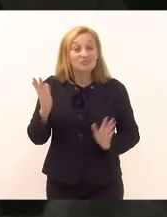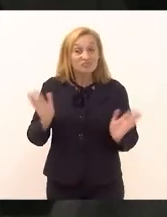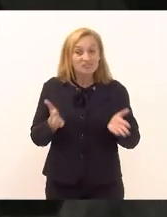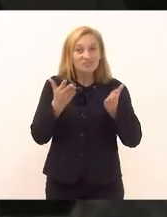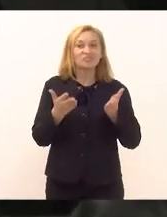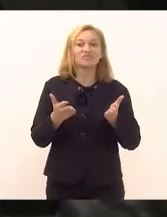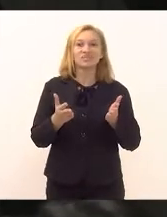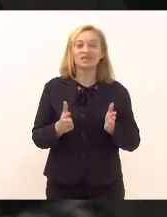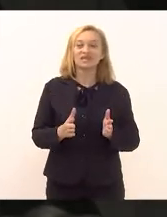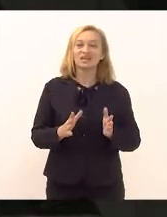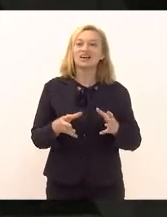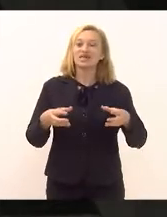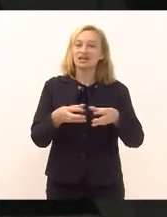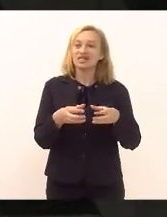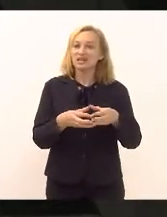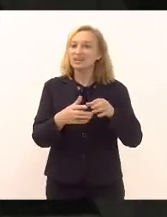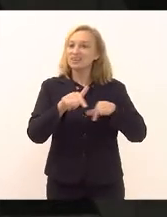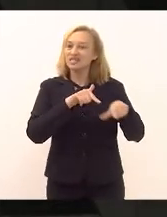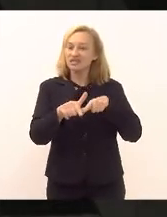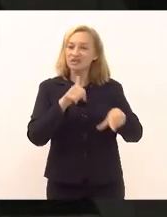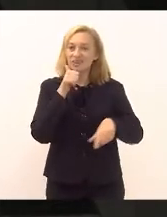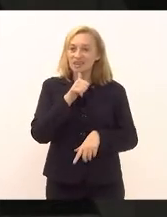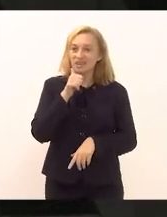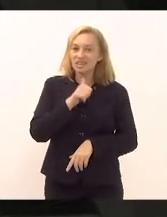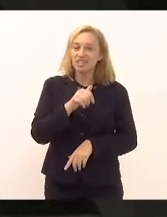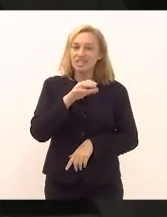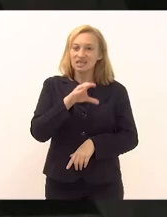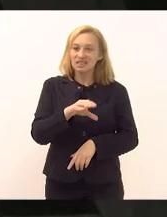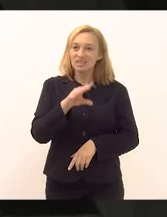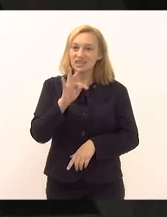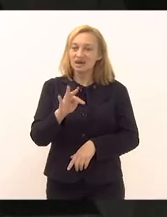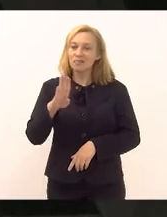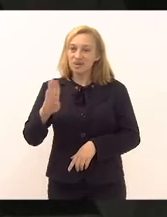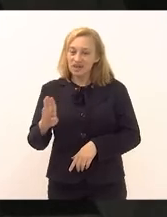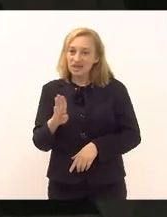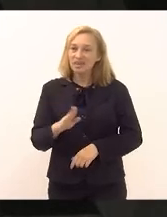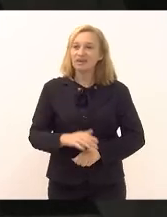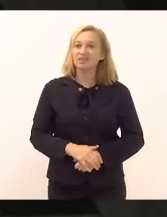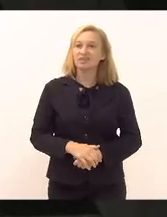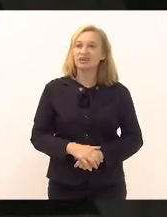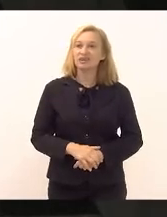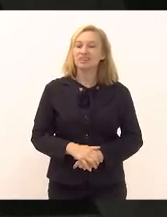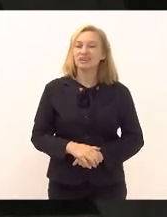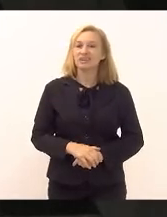da Central dos Trabalhadores e Trabalhadoras do Brasil, a CTB, que promove,